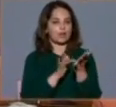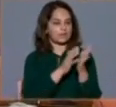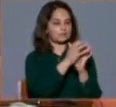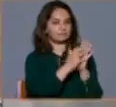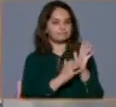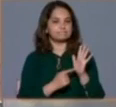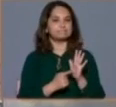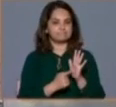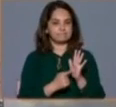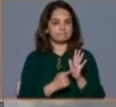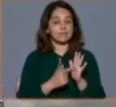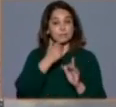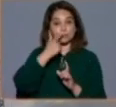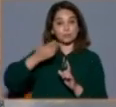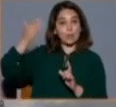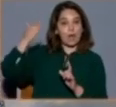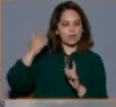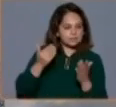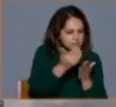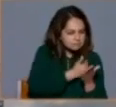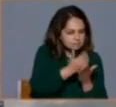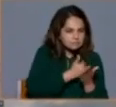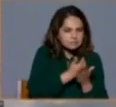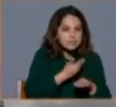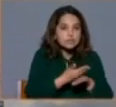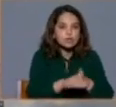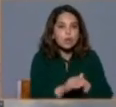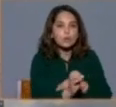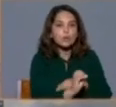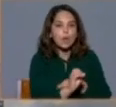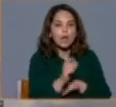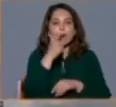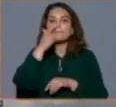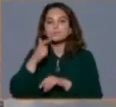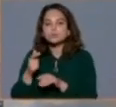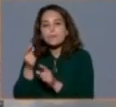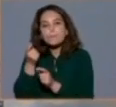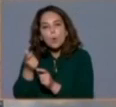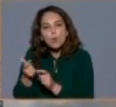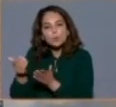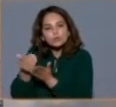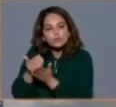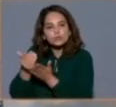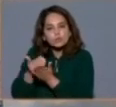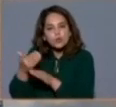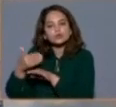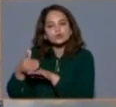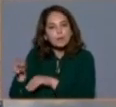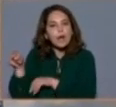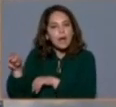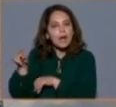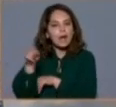a quem tinha colhido muito, não sobrou, e a quem tinha colhido pouco, não